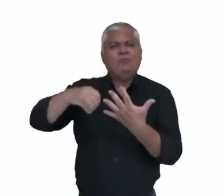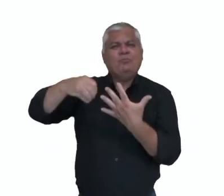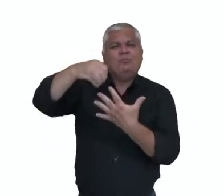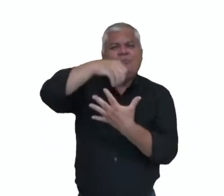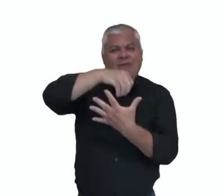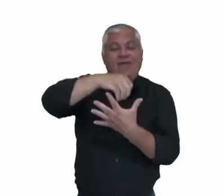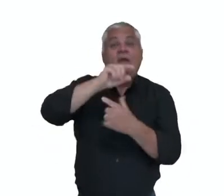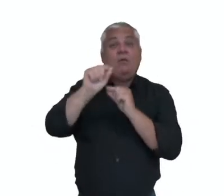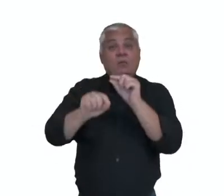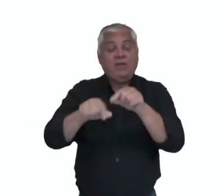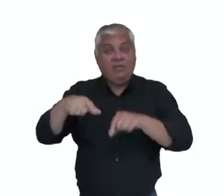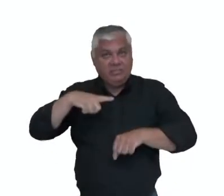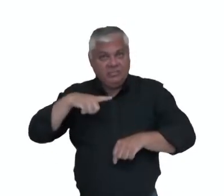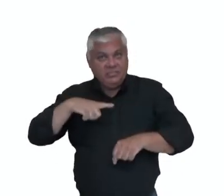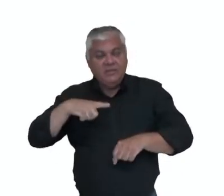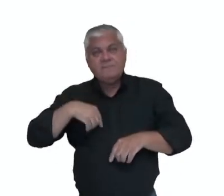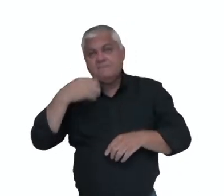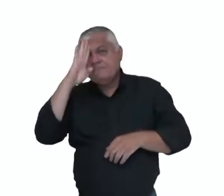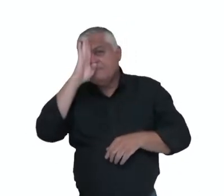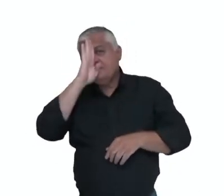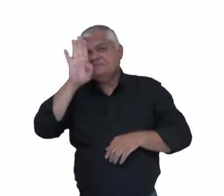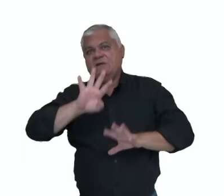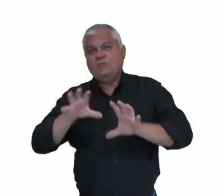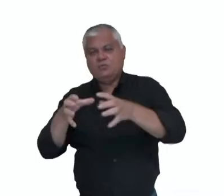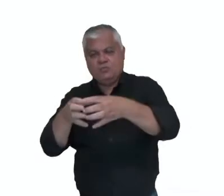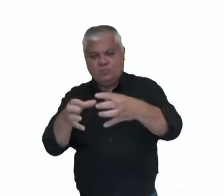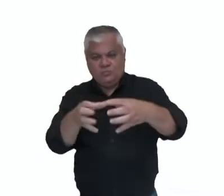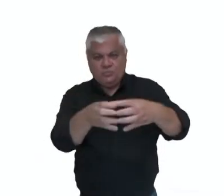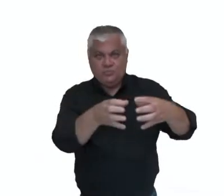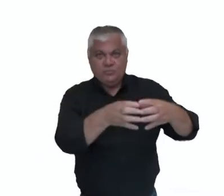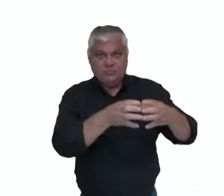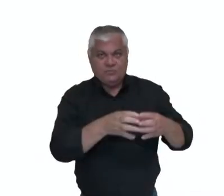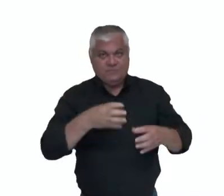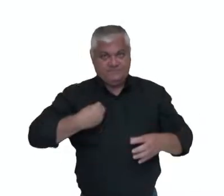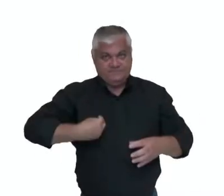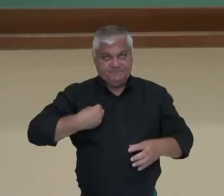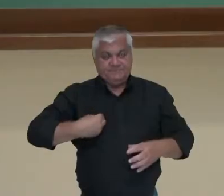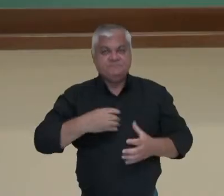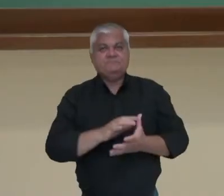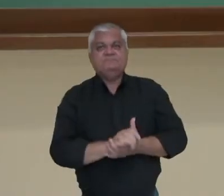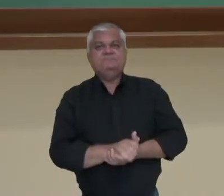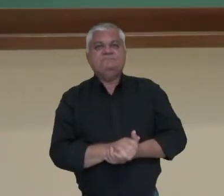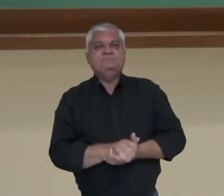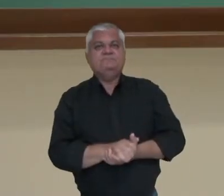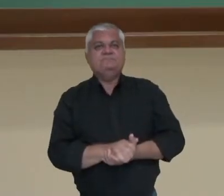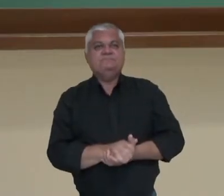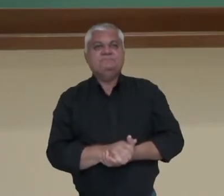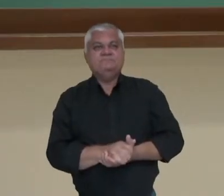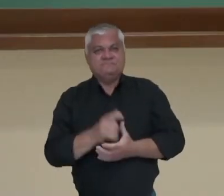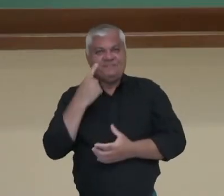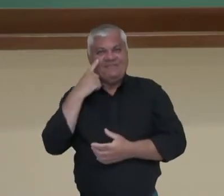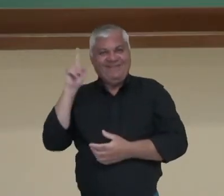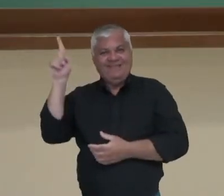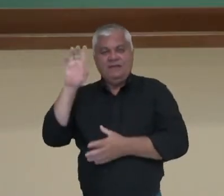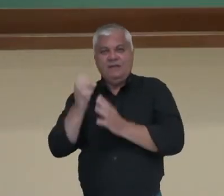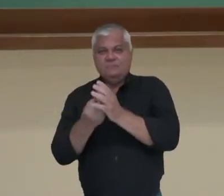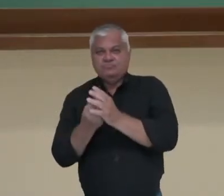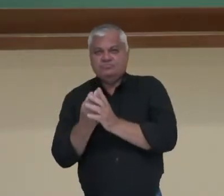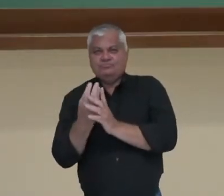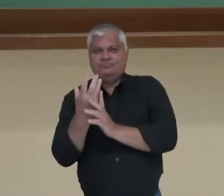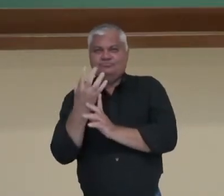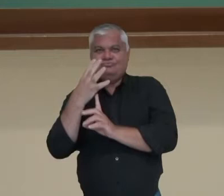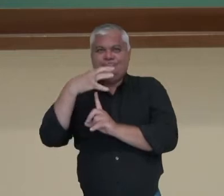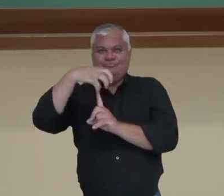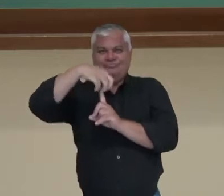relações evolutivas entre os principais grupos destes seres vivos, tá? E aqui no GIF já mostra o Amanita muscari,